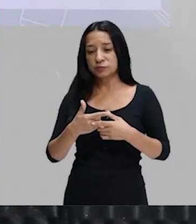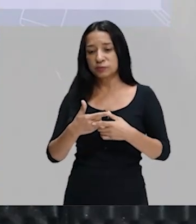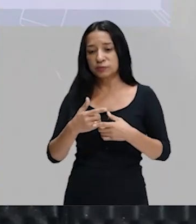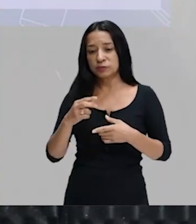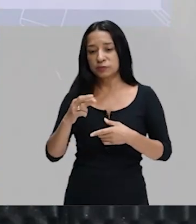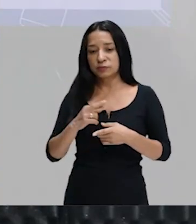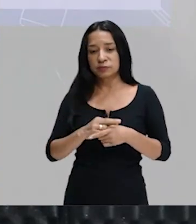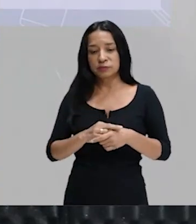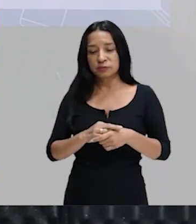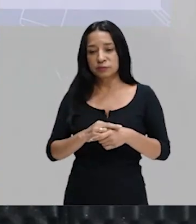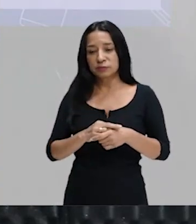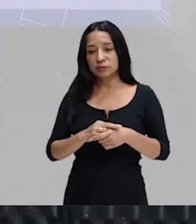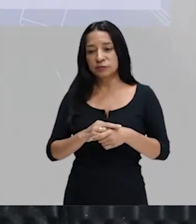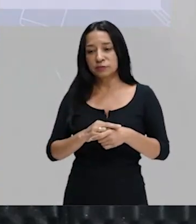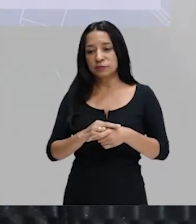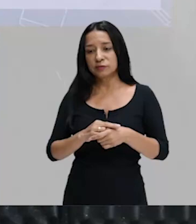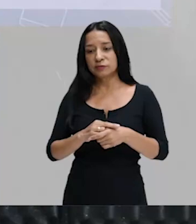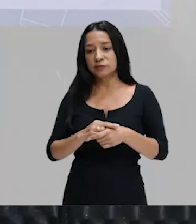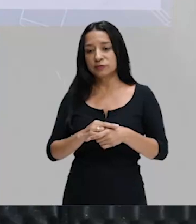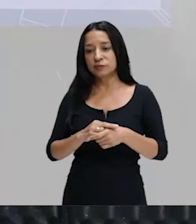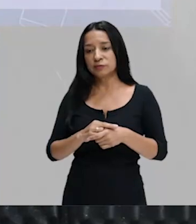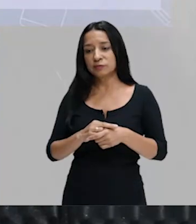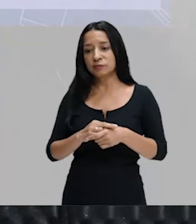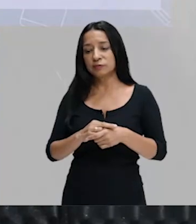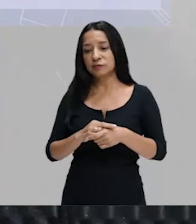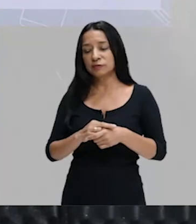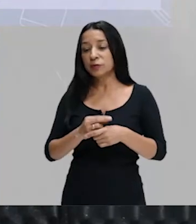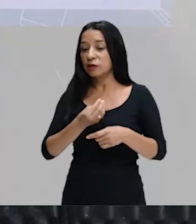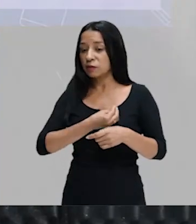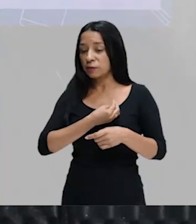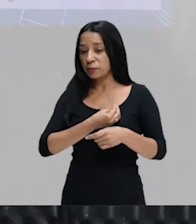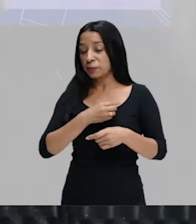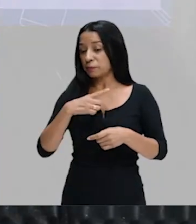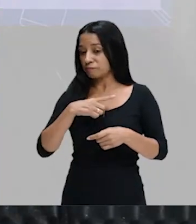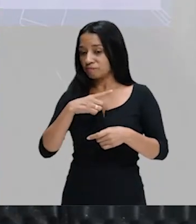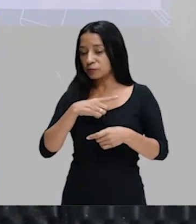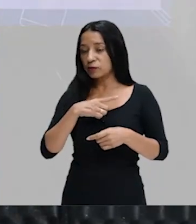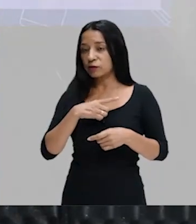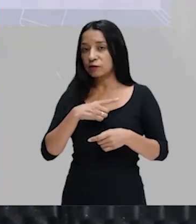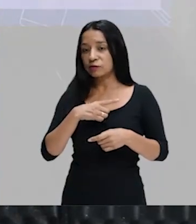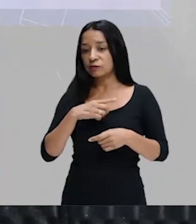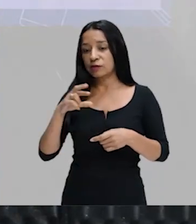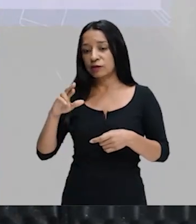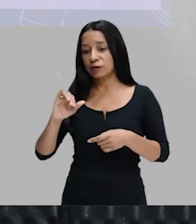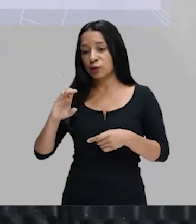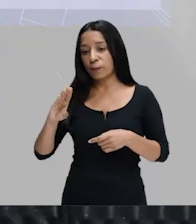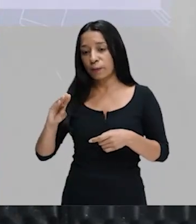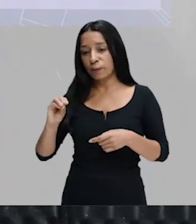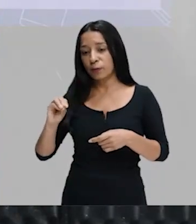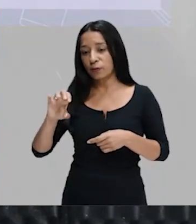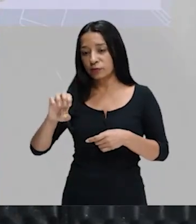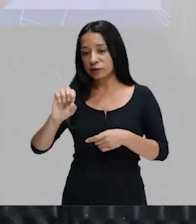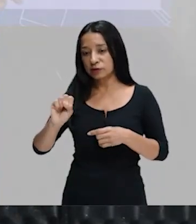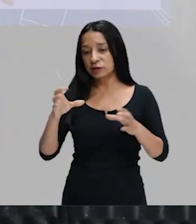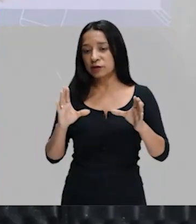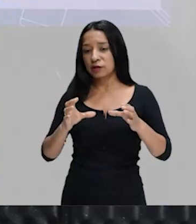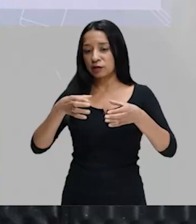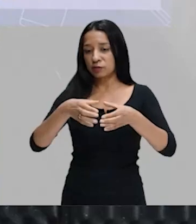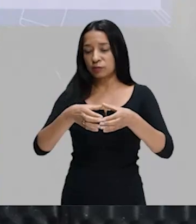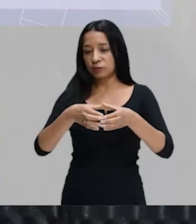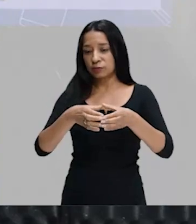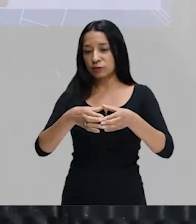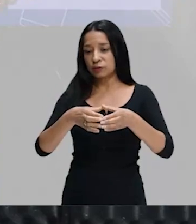desoxirribose. E a presença do oxigênio, juntamente com o hidrogênio, na ribose. Esse agrupamento aqui a gente chama